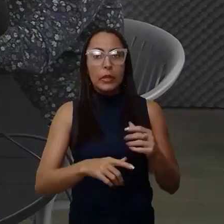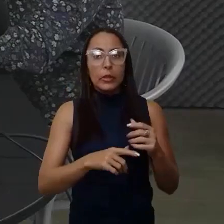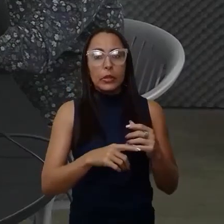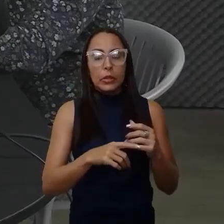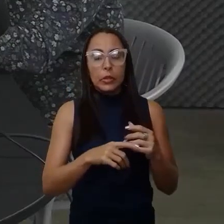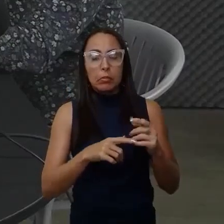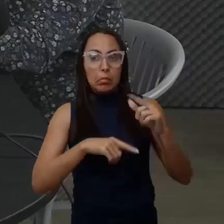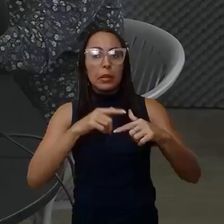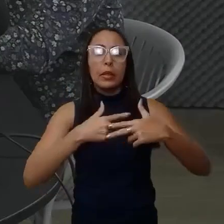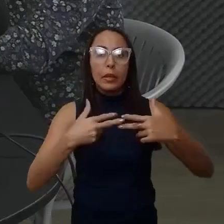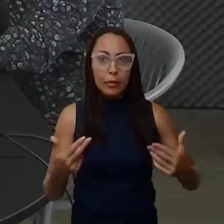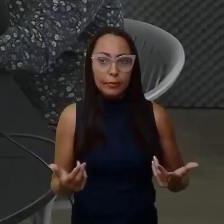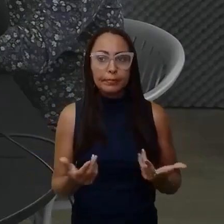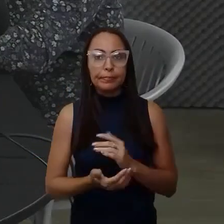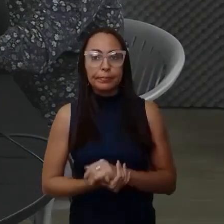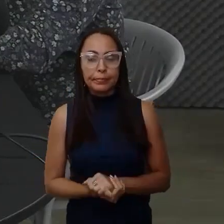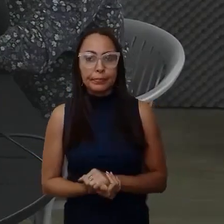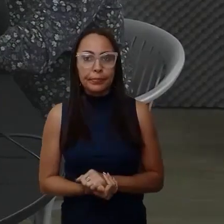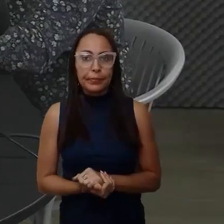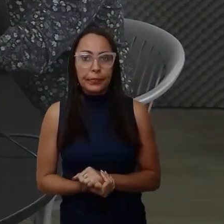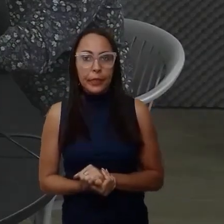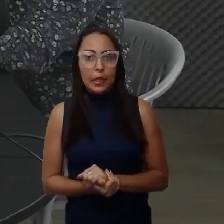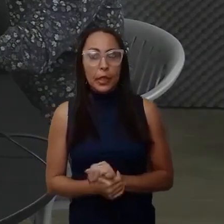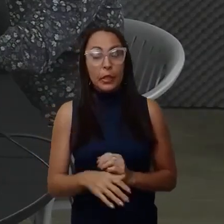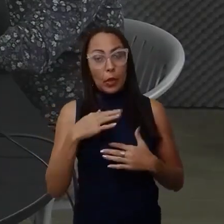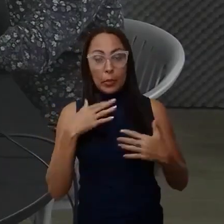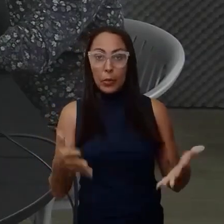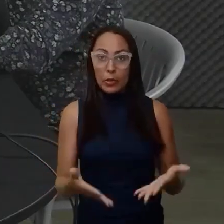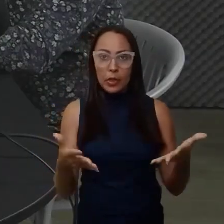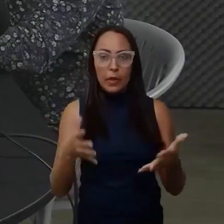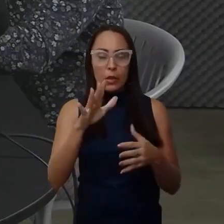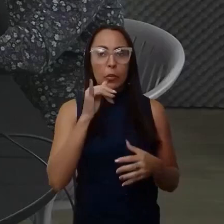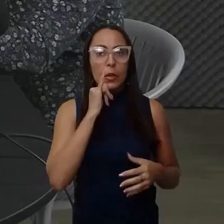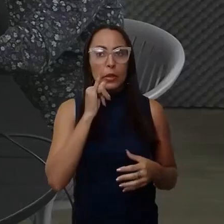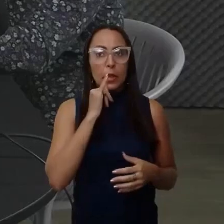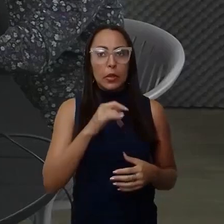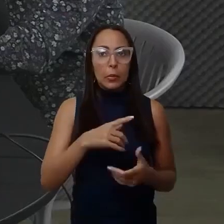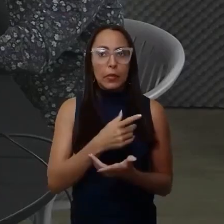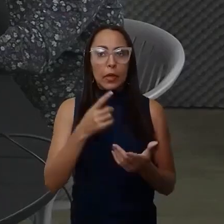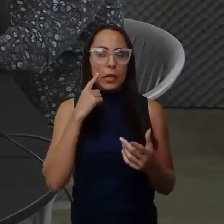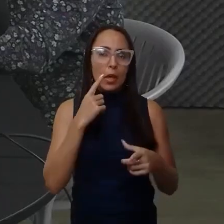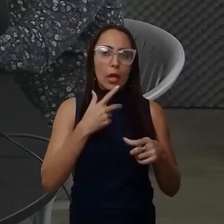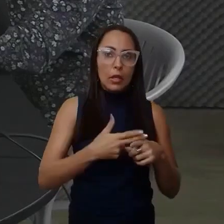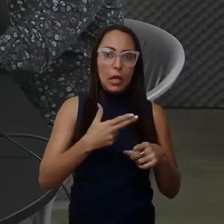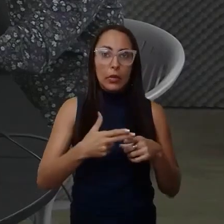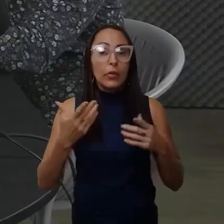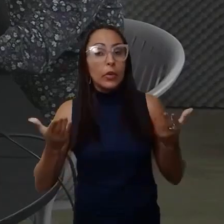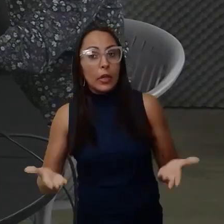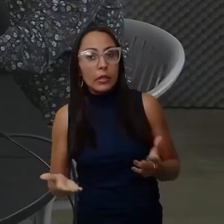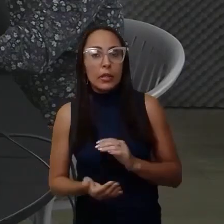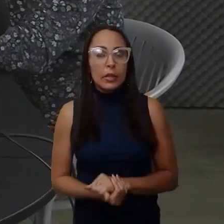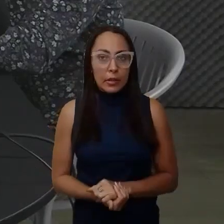né, de um filme. Então, a minha motivação, por exemplo, para fazer o Pretas da História foi essa. Ela ia